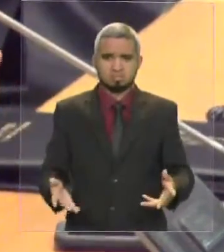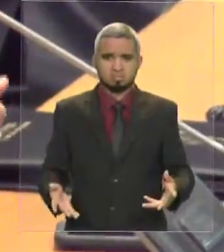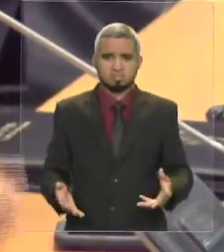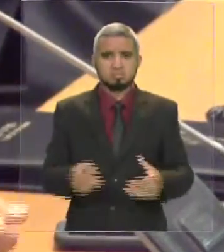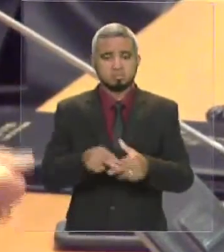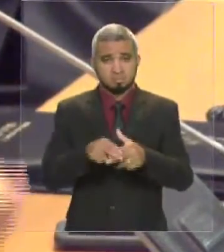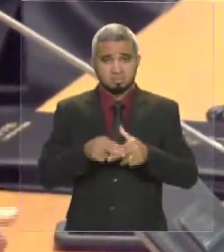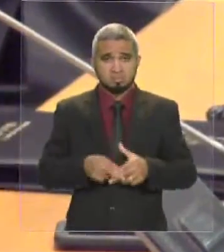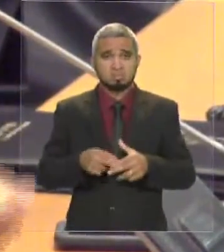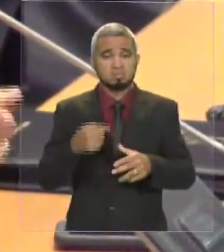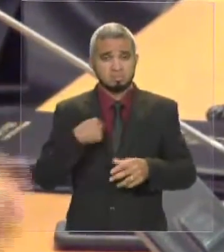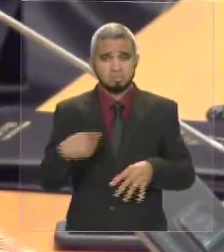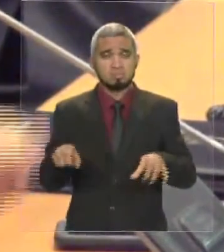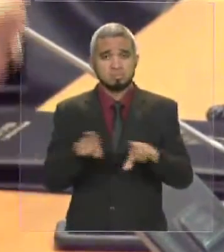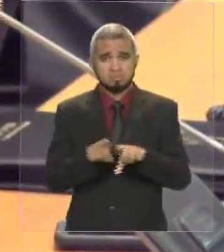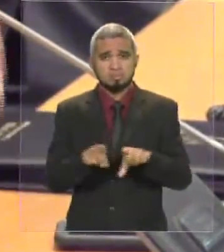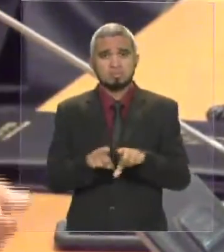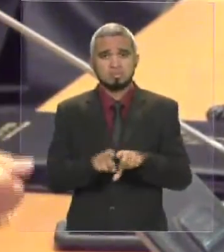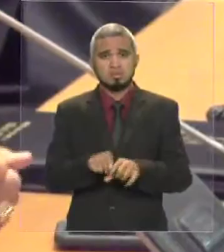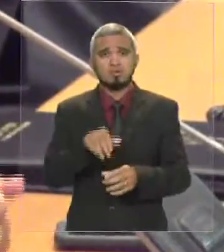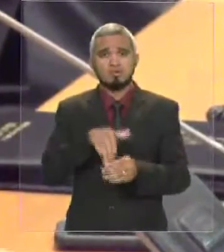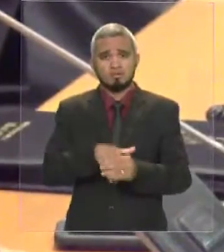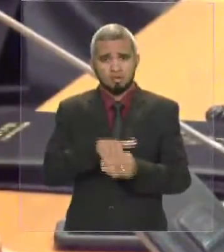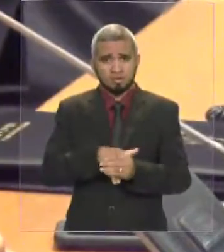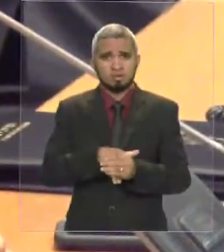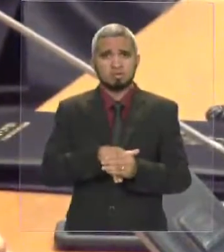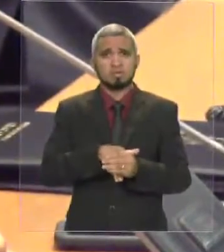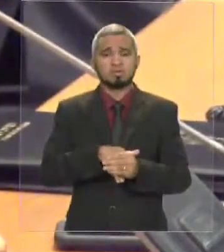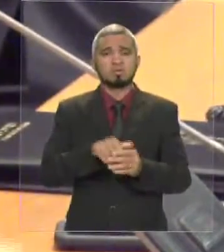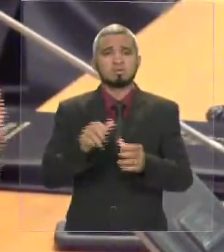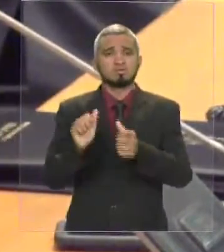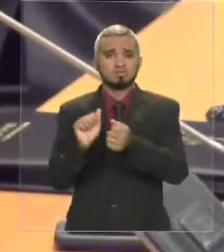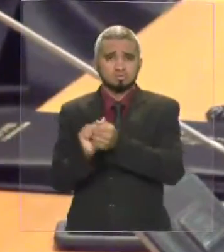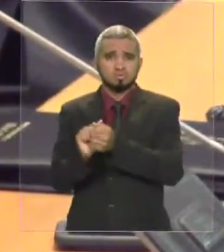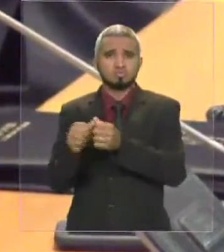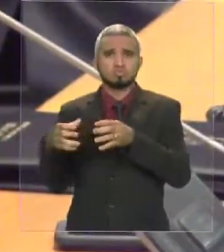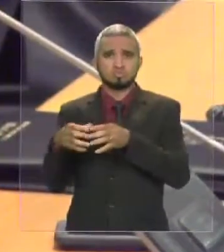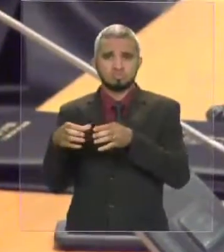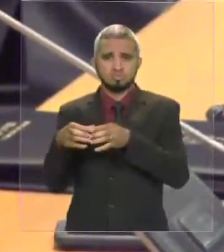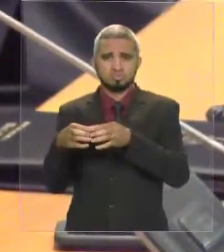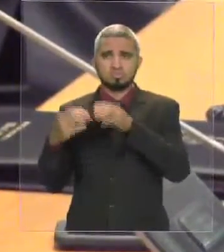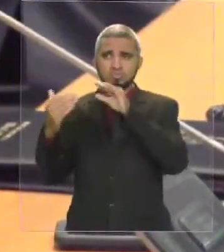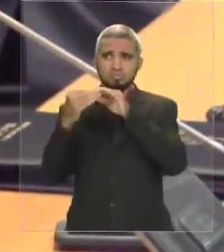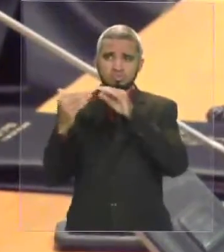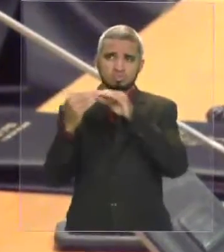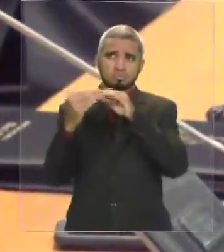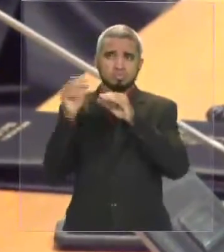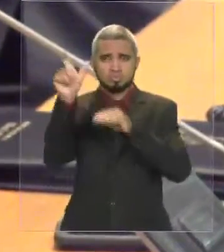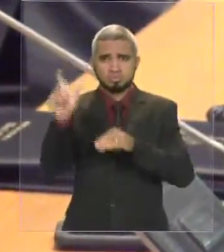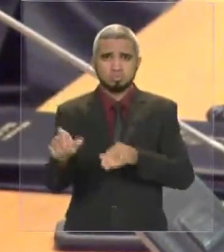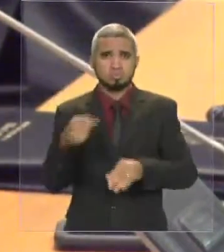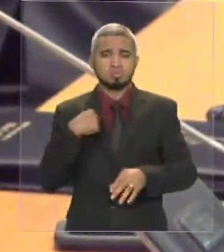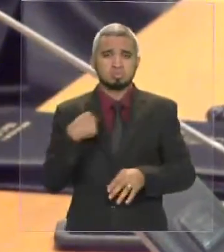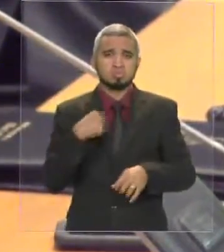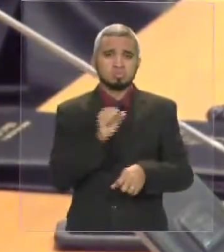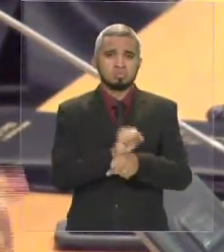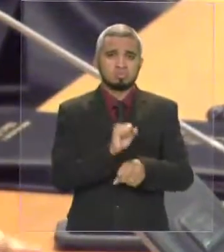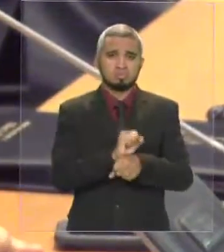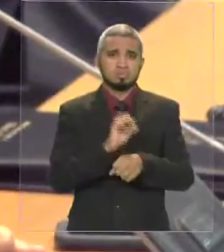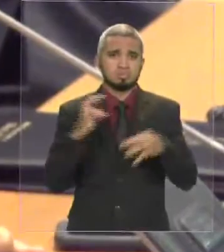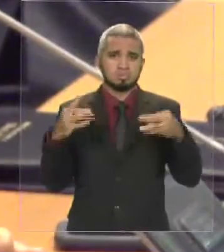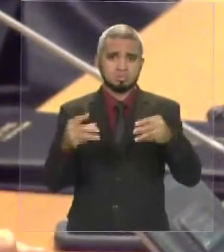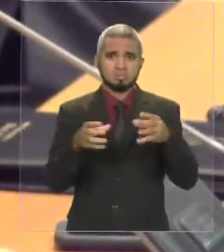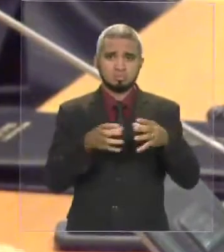essa razão, também eu vou votar com Vossa Excelência e espero que todo o nosso grupo e todos